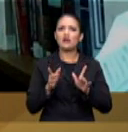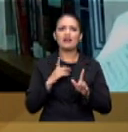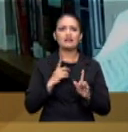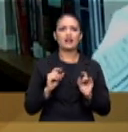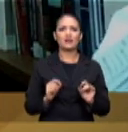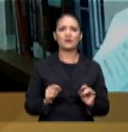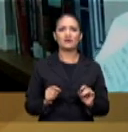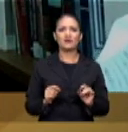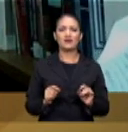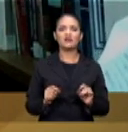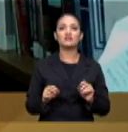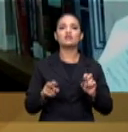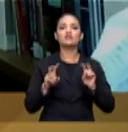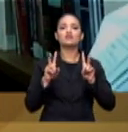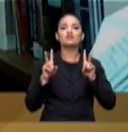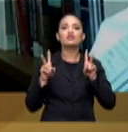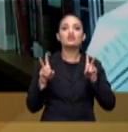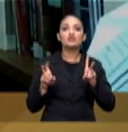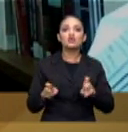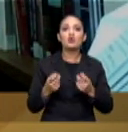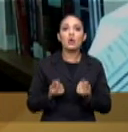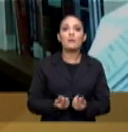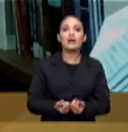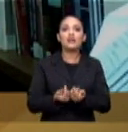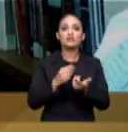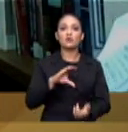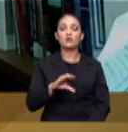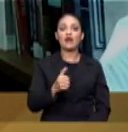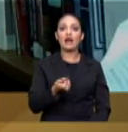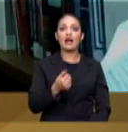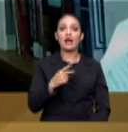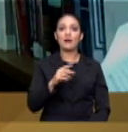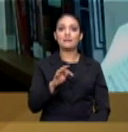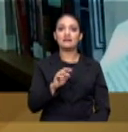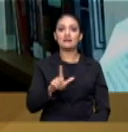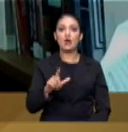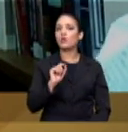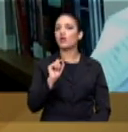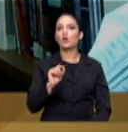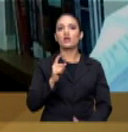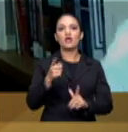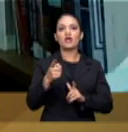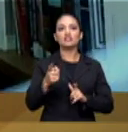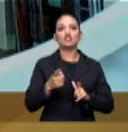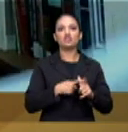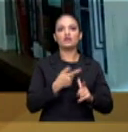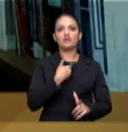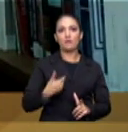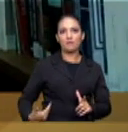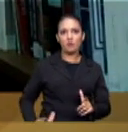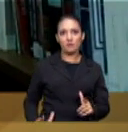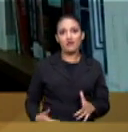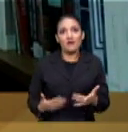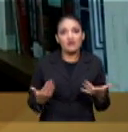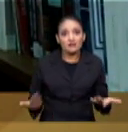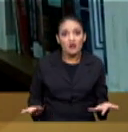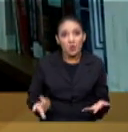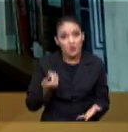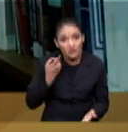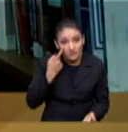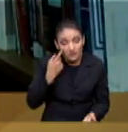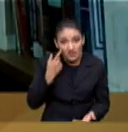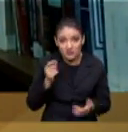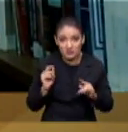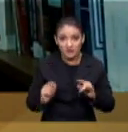incidência sobre rendimentos do capital, que eram os títulos da dívida pública. Ora, vejam, vossas excelências, o